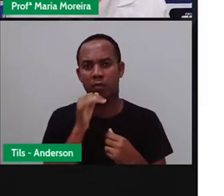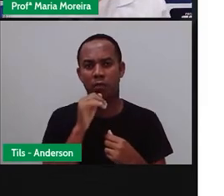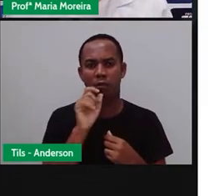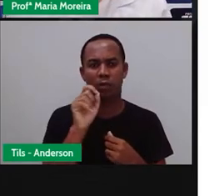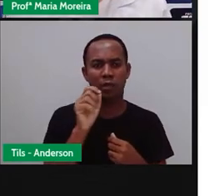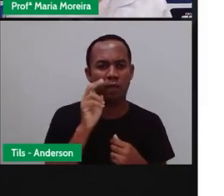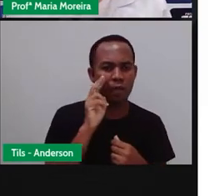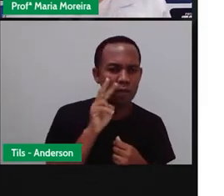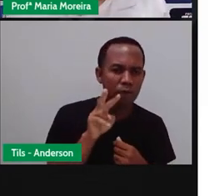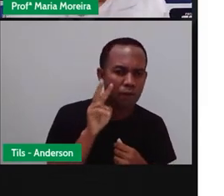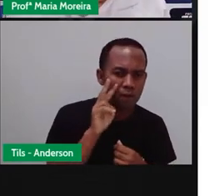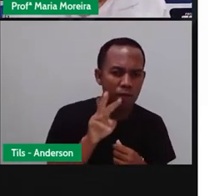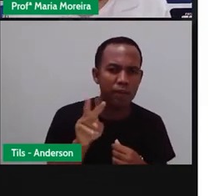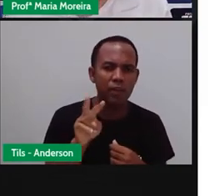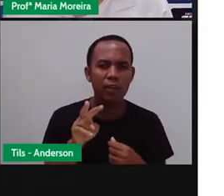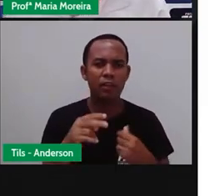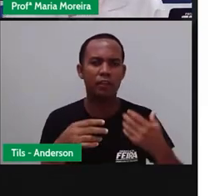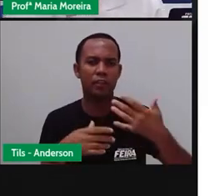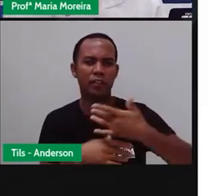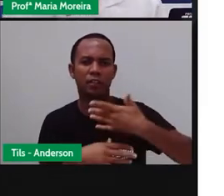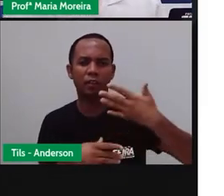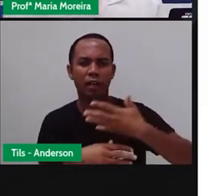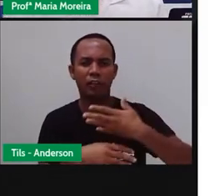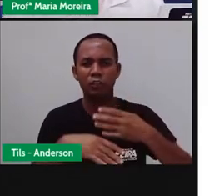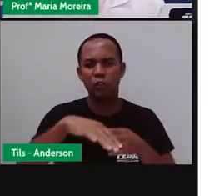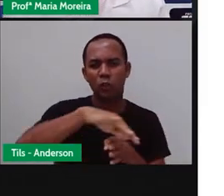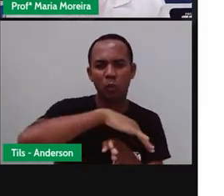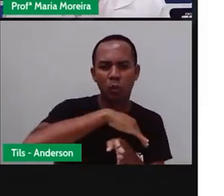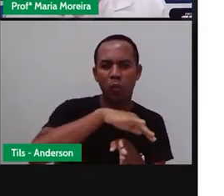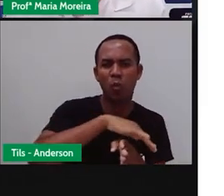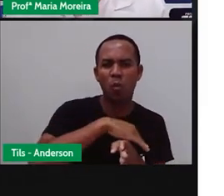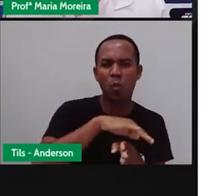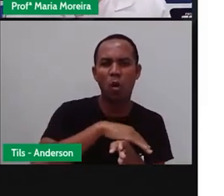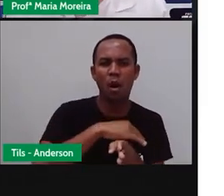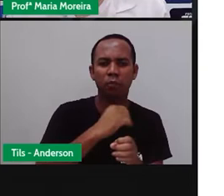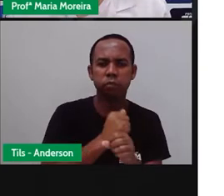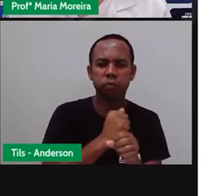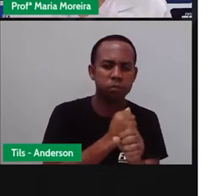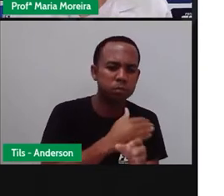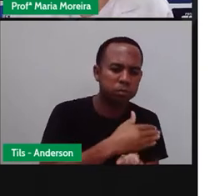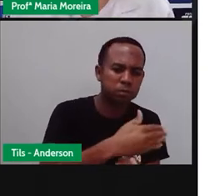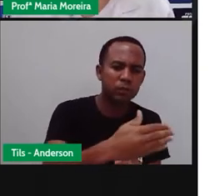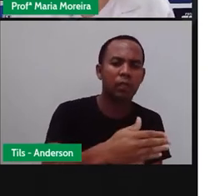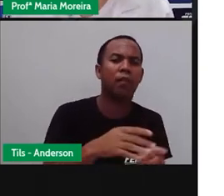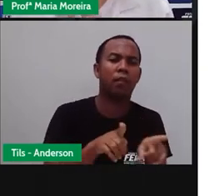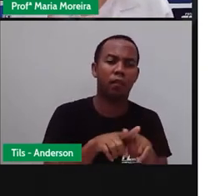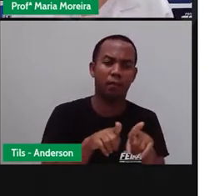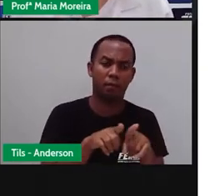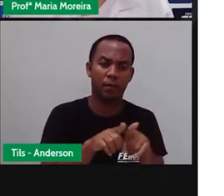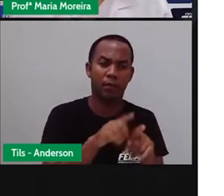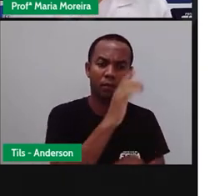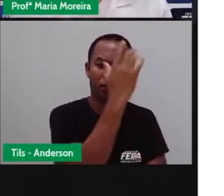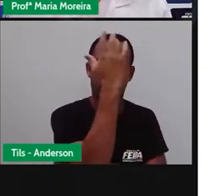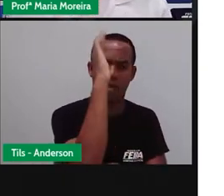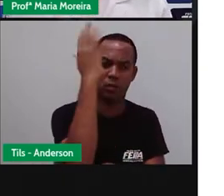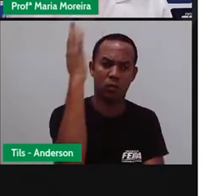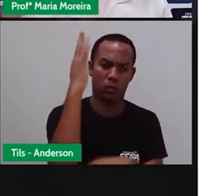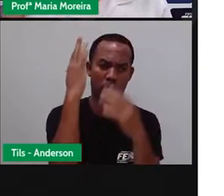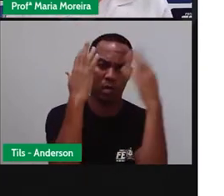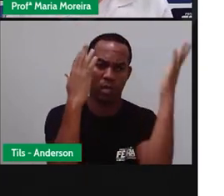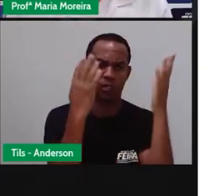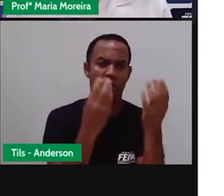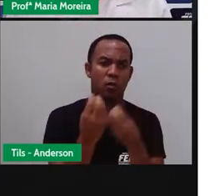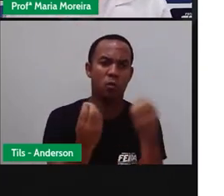gente vê dentro da cidade, em uma rua, em um passeio. É uma mudança que também vem para onde? Para a natureza. Inclusive, a gente já viu aqui